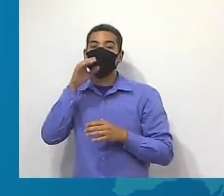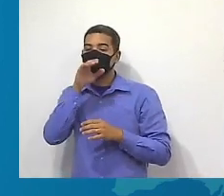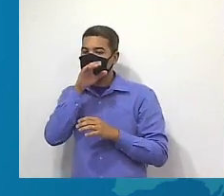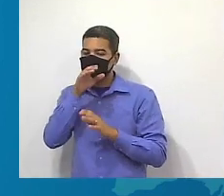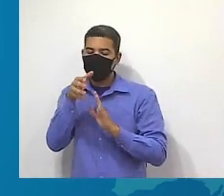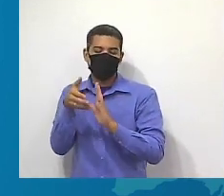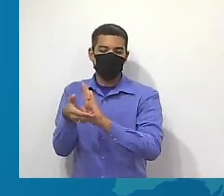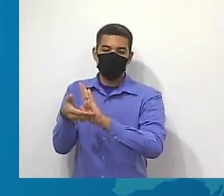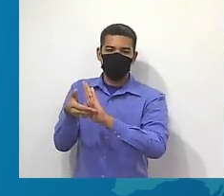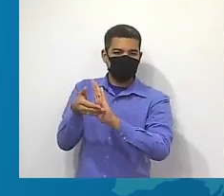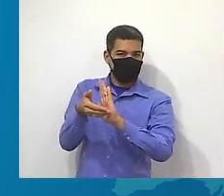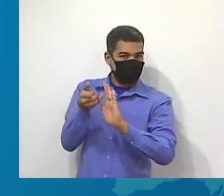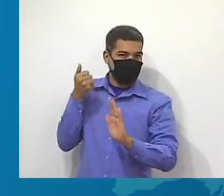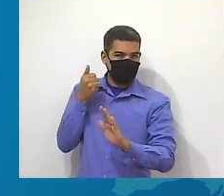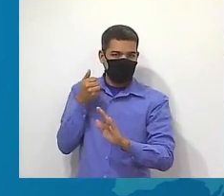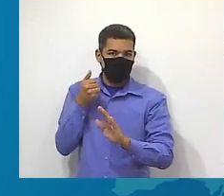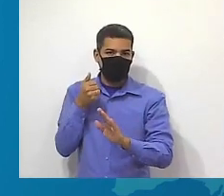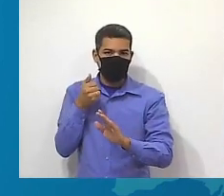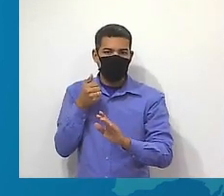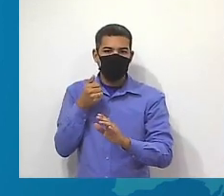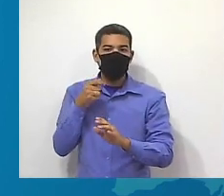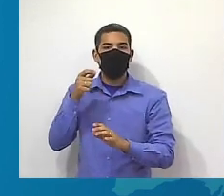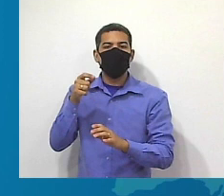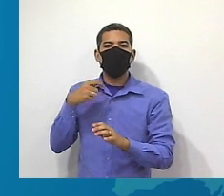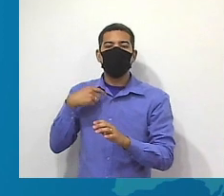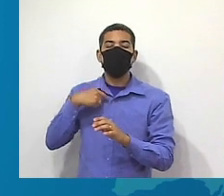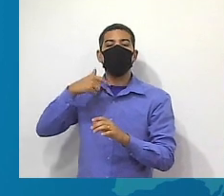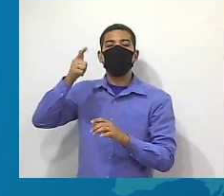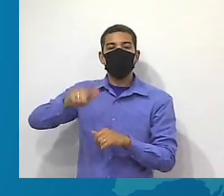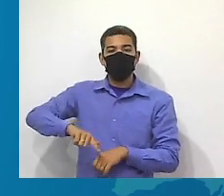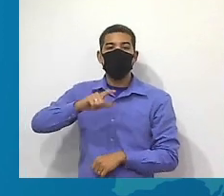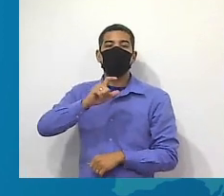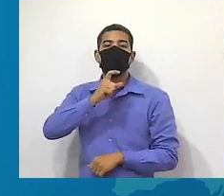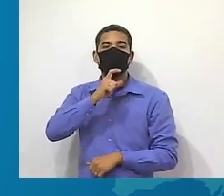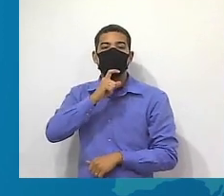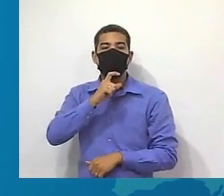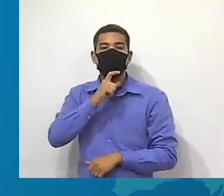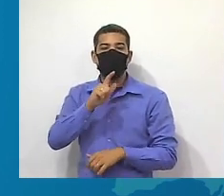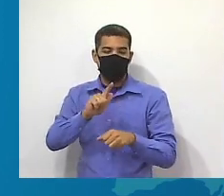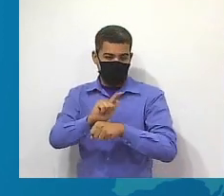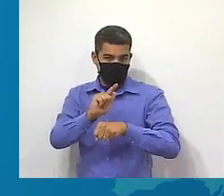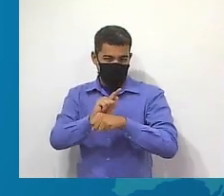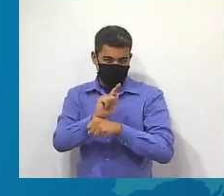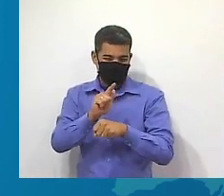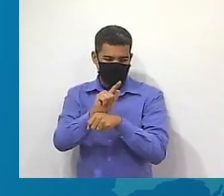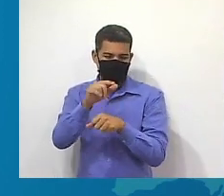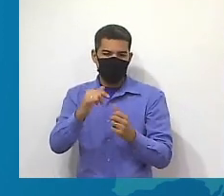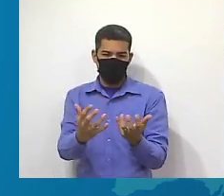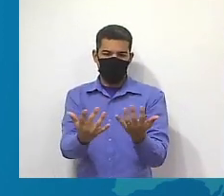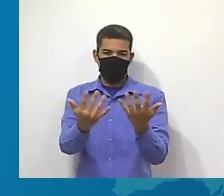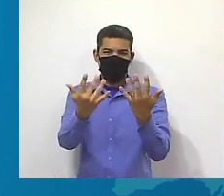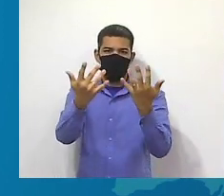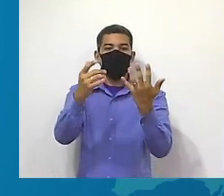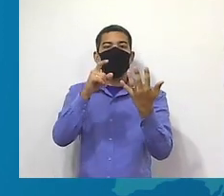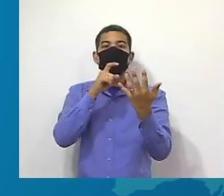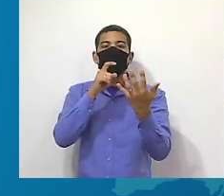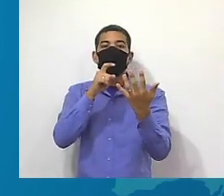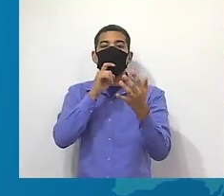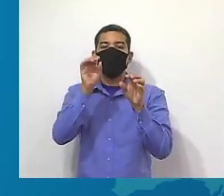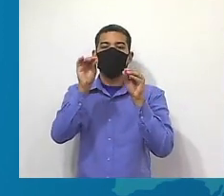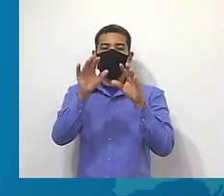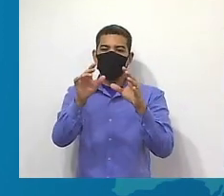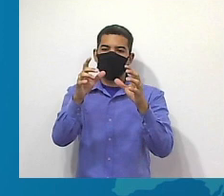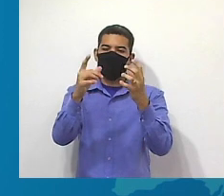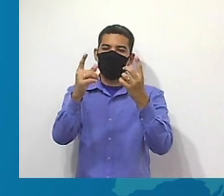roubar a energia desse gelo, se eu resfriar, ou melhor, esse gás, né? Se eu resfriá-lo, as moléculas vão se tornando mais